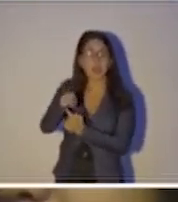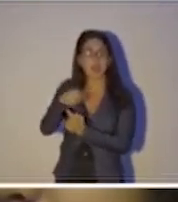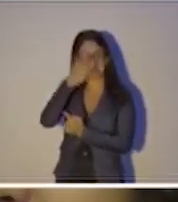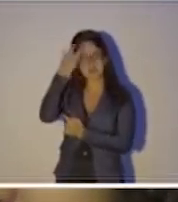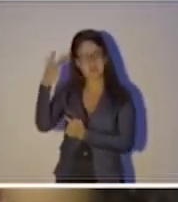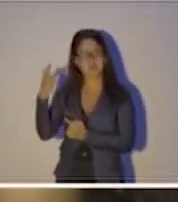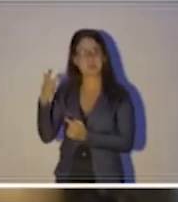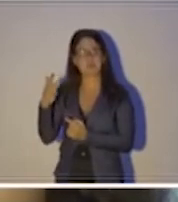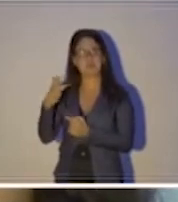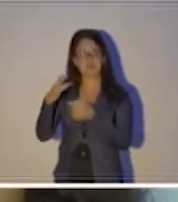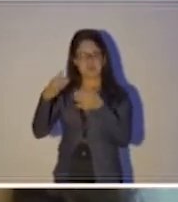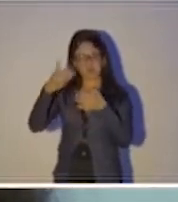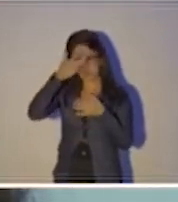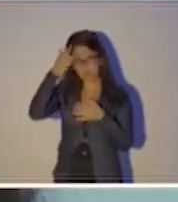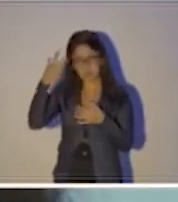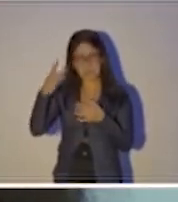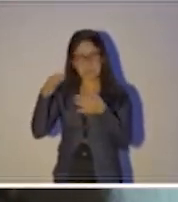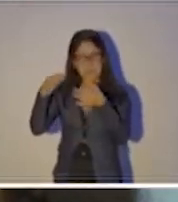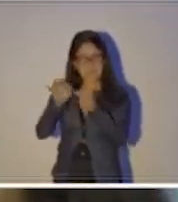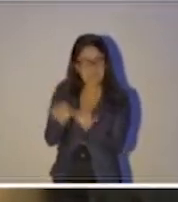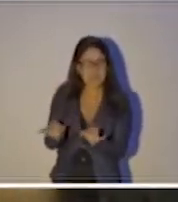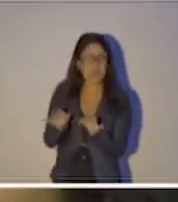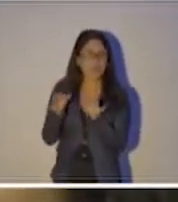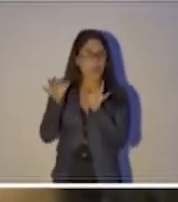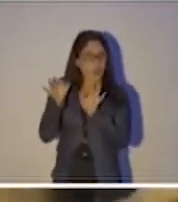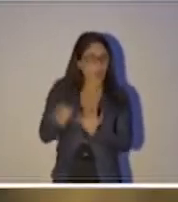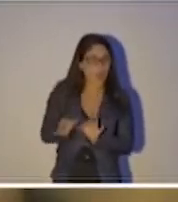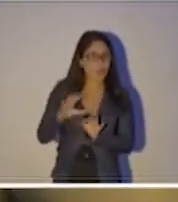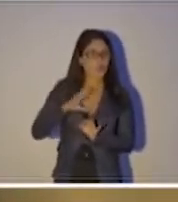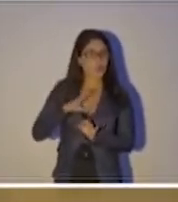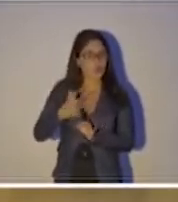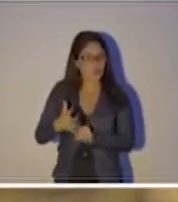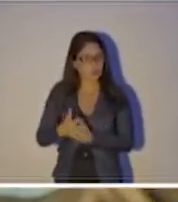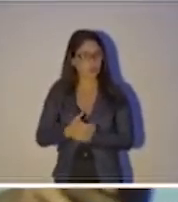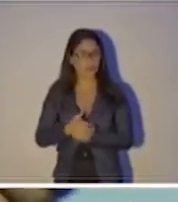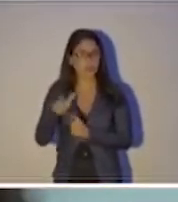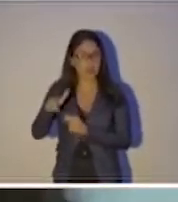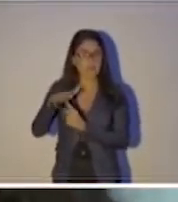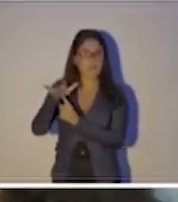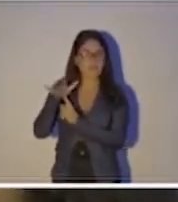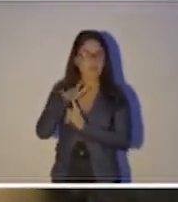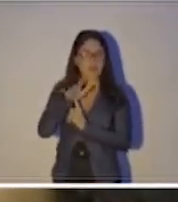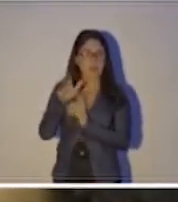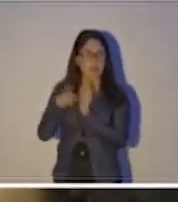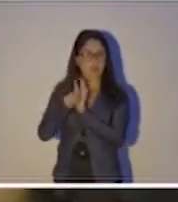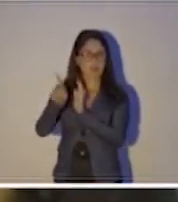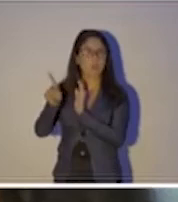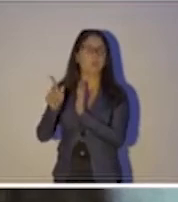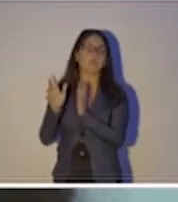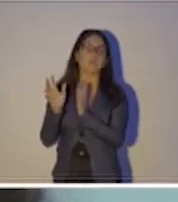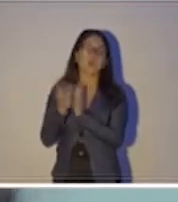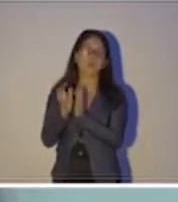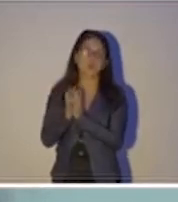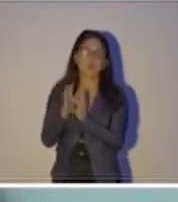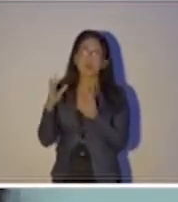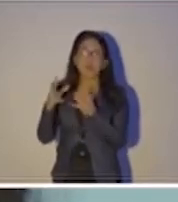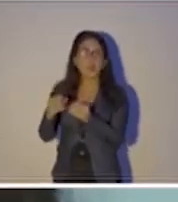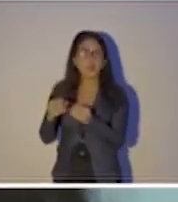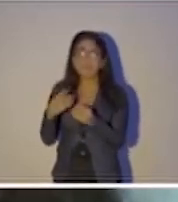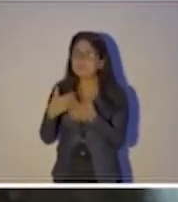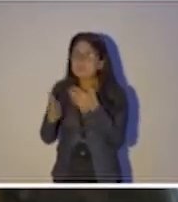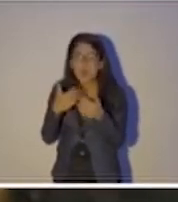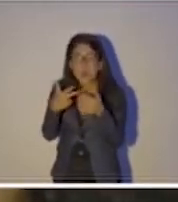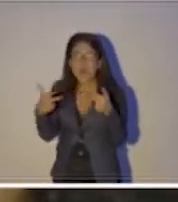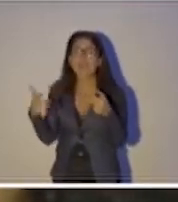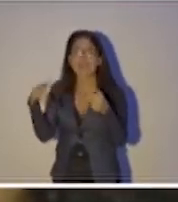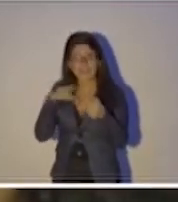honesto, corajoso. Cantada em prosa e verso, a Feira de Caruaru, onde se encontra de tudo que há no mundo, nas palavras do imortal